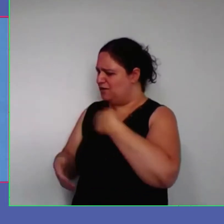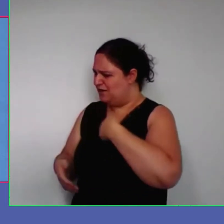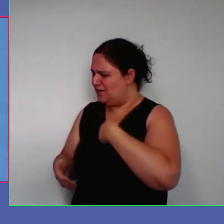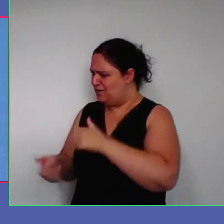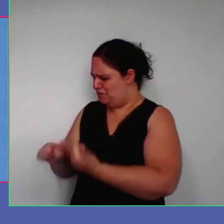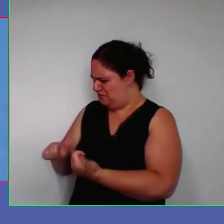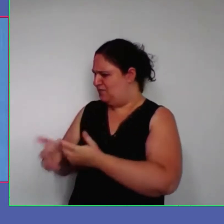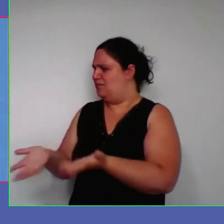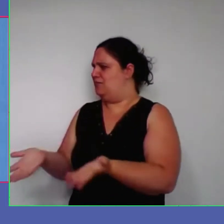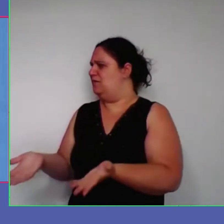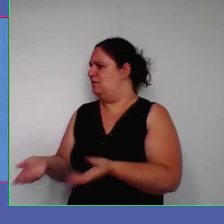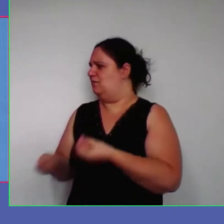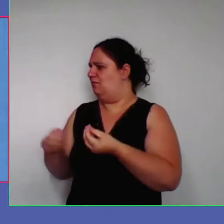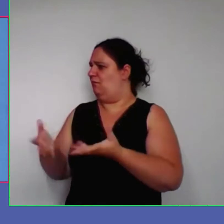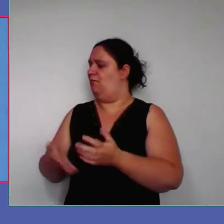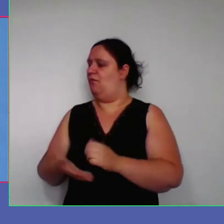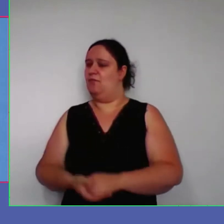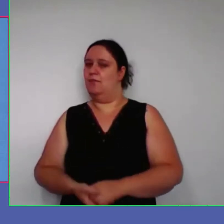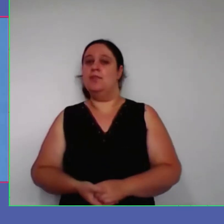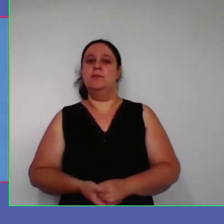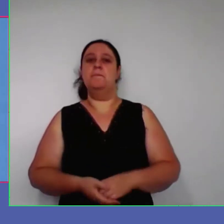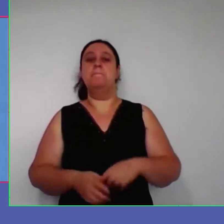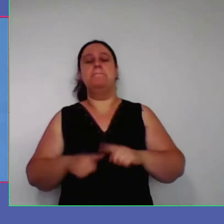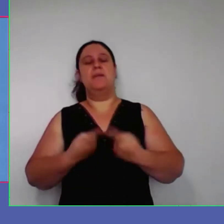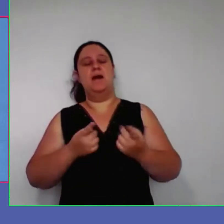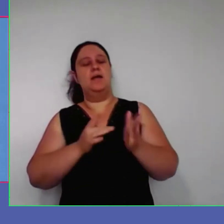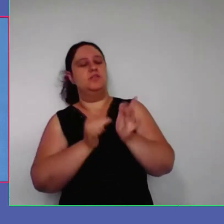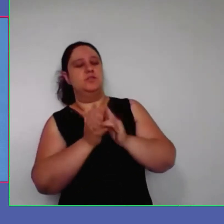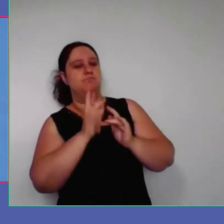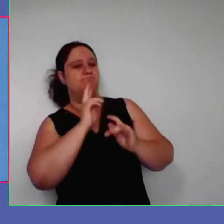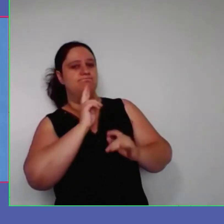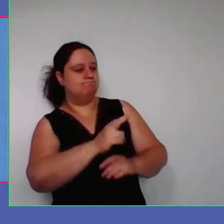Então, mas Jesus lhe respondeu: